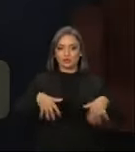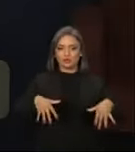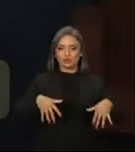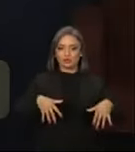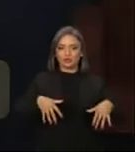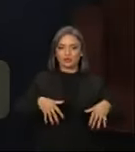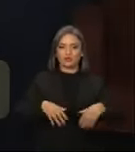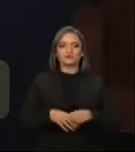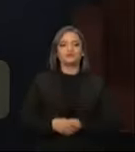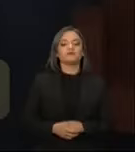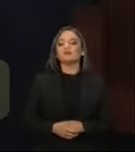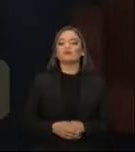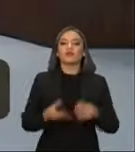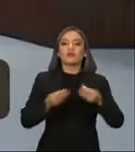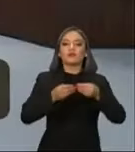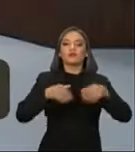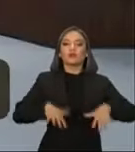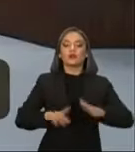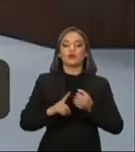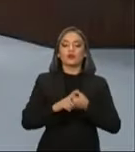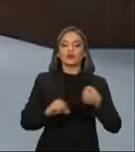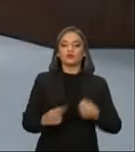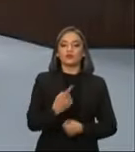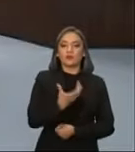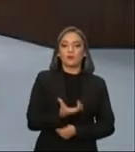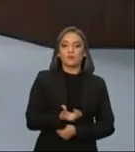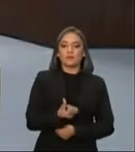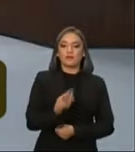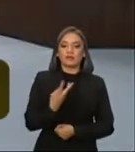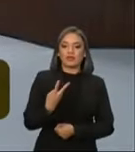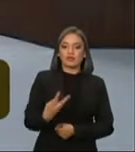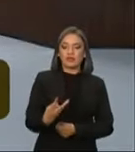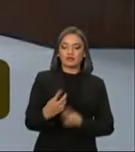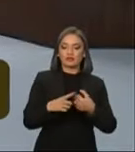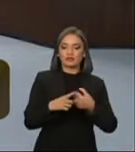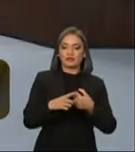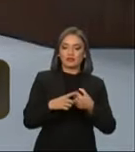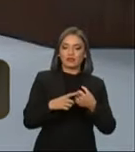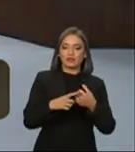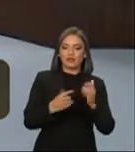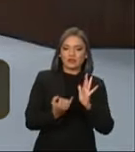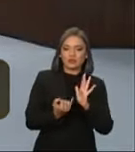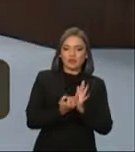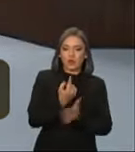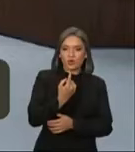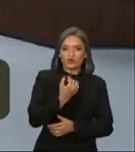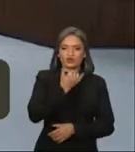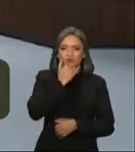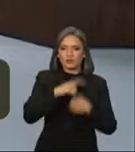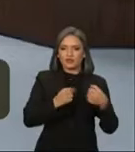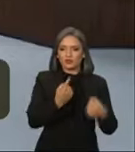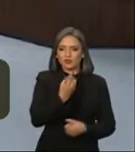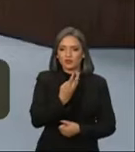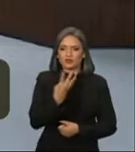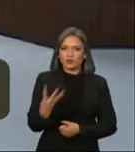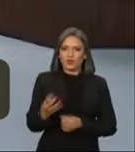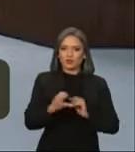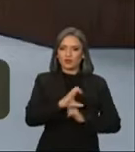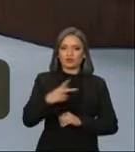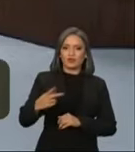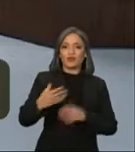Dano qualificado, artigo 163, parágrafo único 134 do Código Penal, e dano a